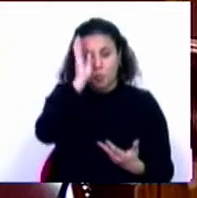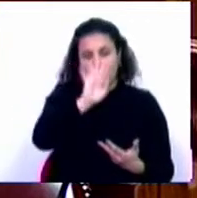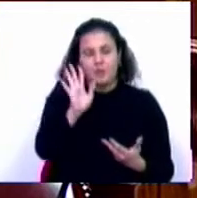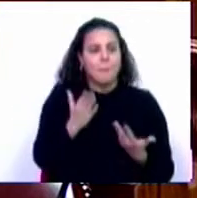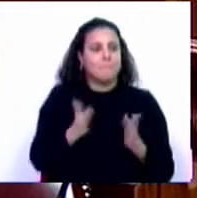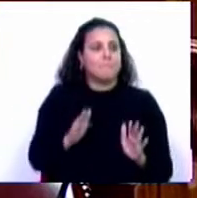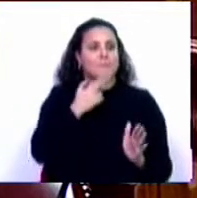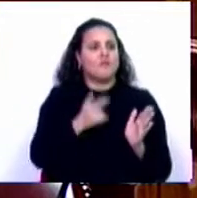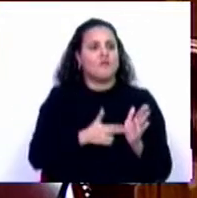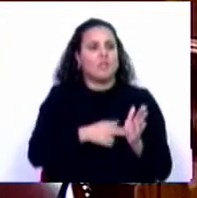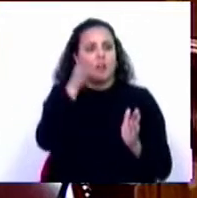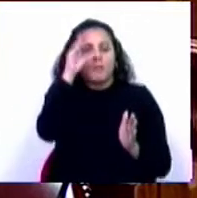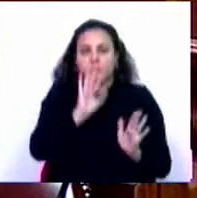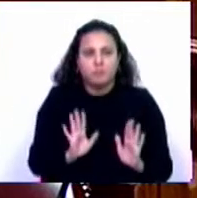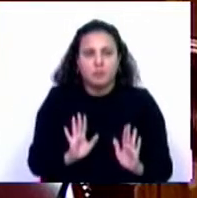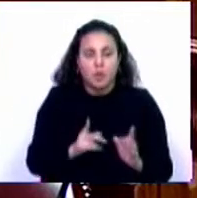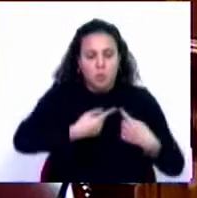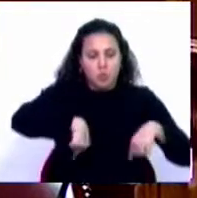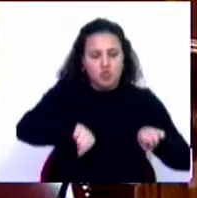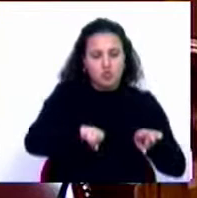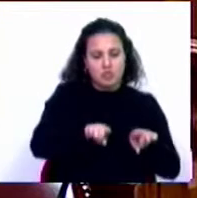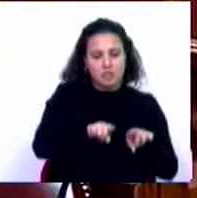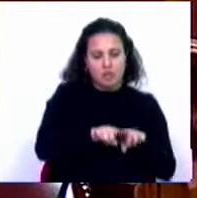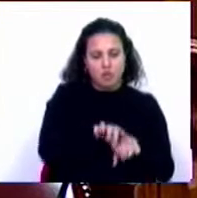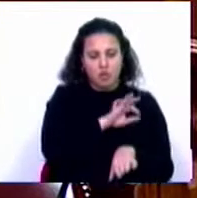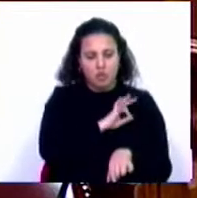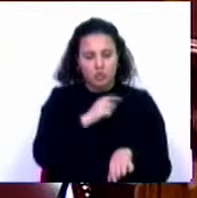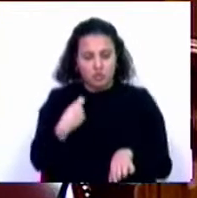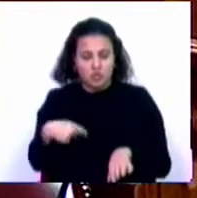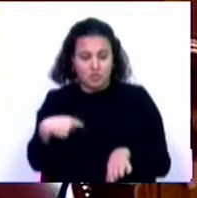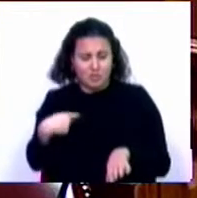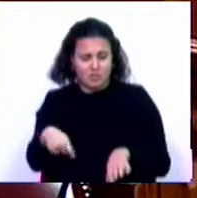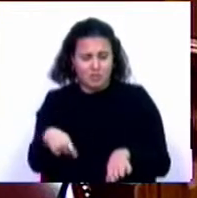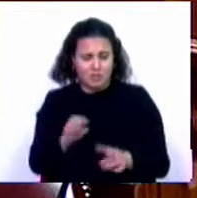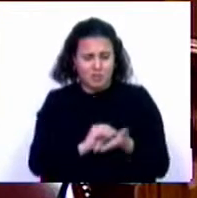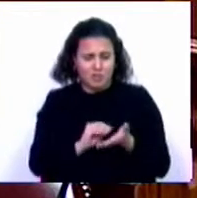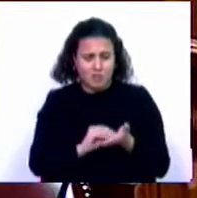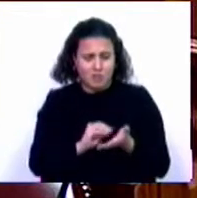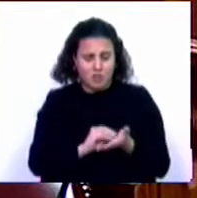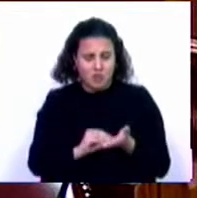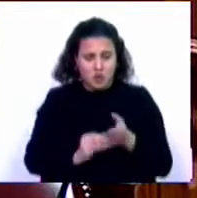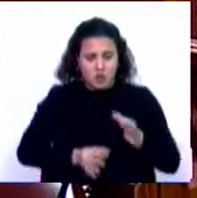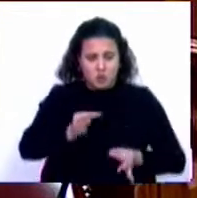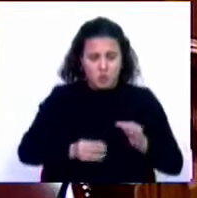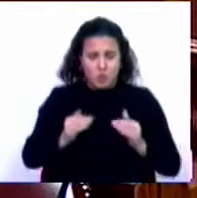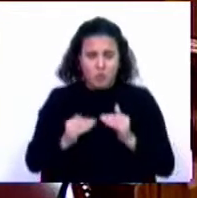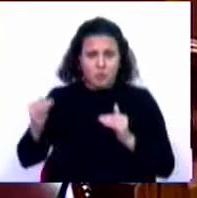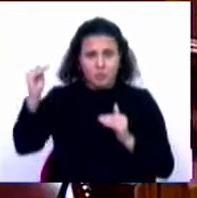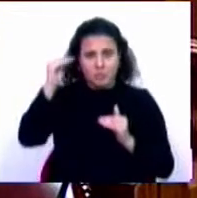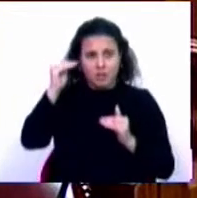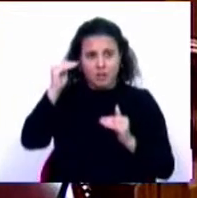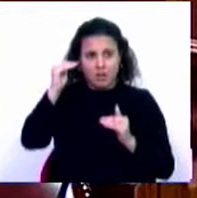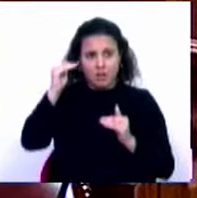porque numa reunião com o Sr. Presidente do Conselho Superior da Magistratura e do Supremo Tribunal de Justiça, que